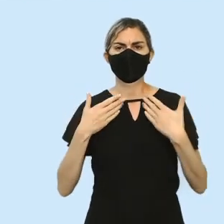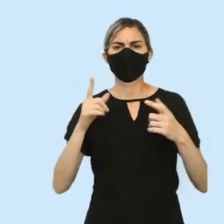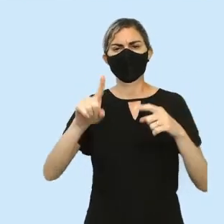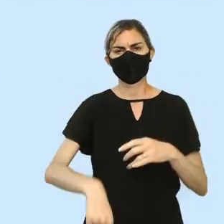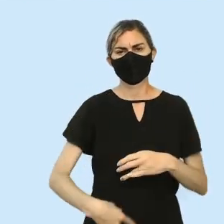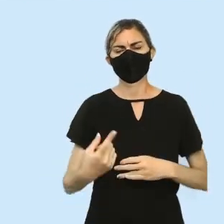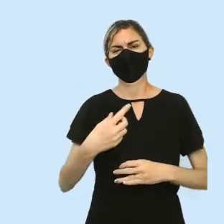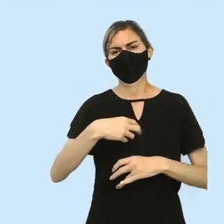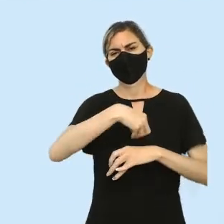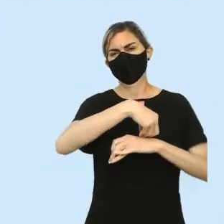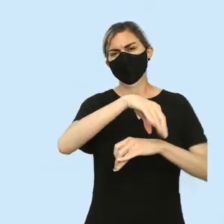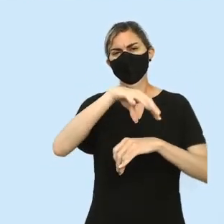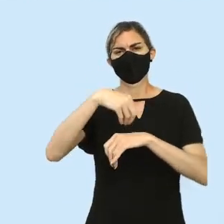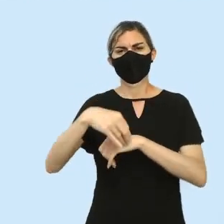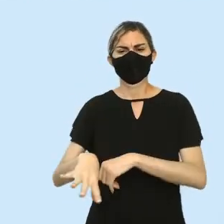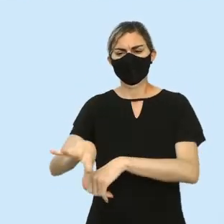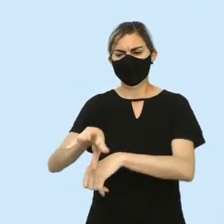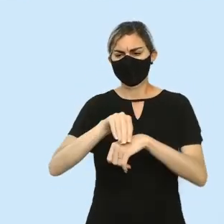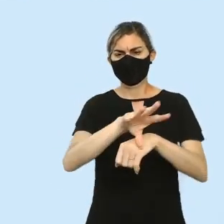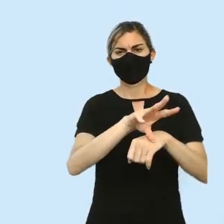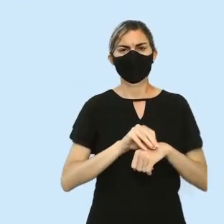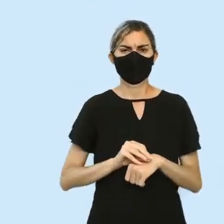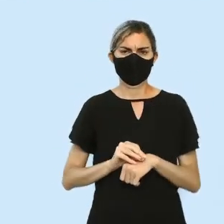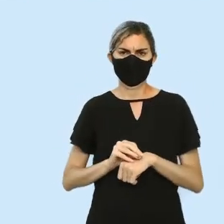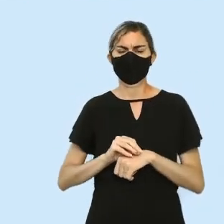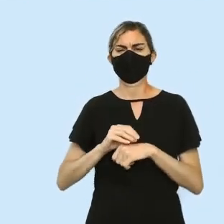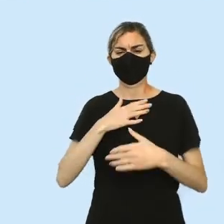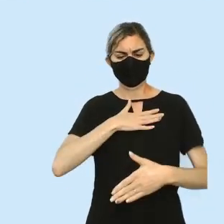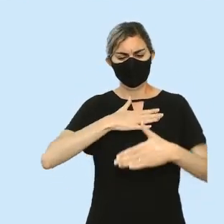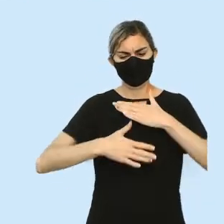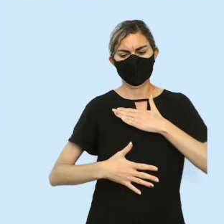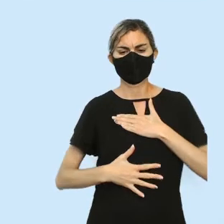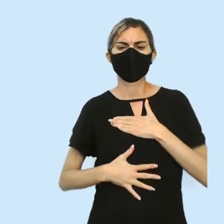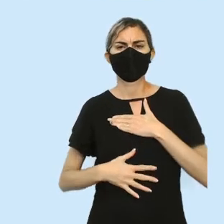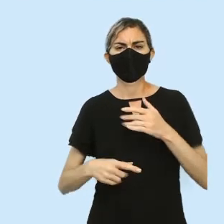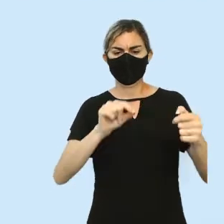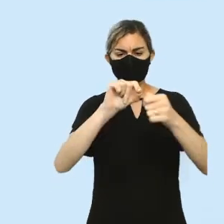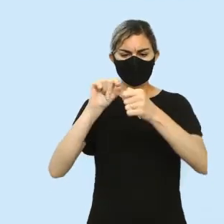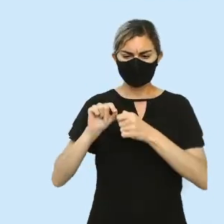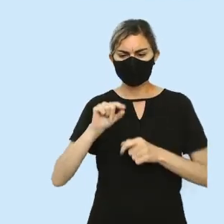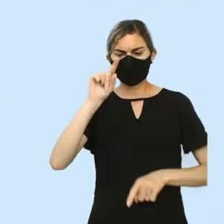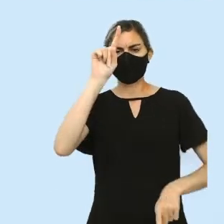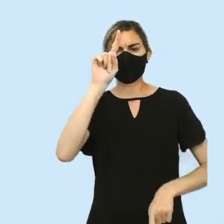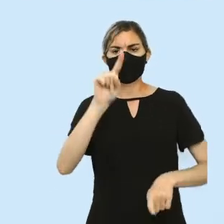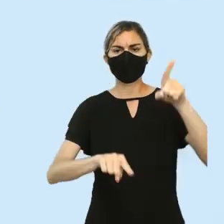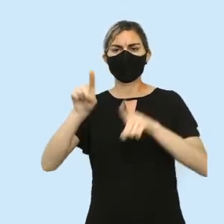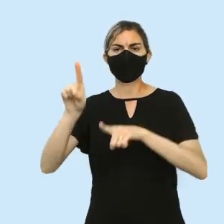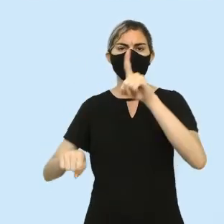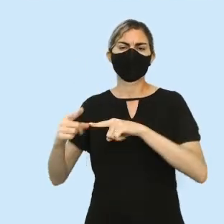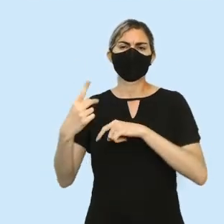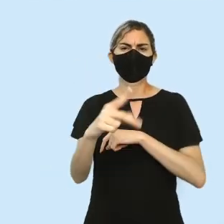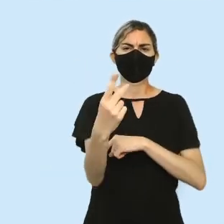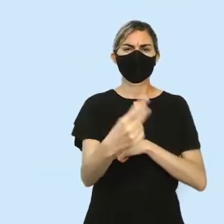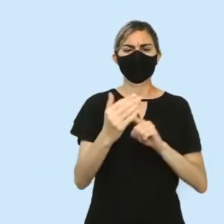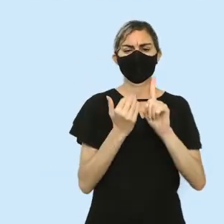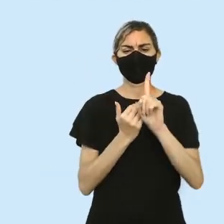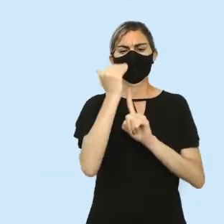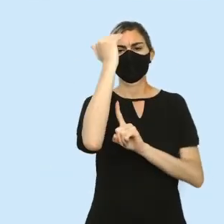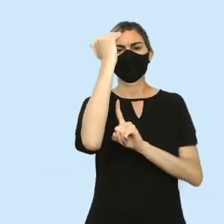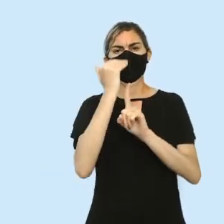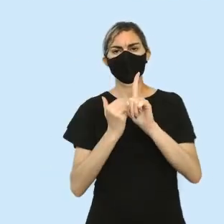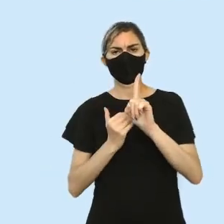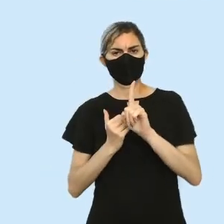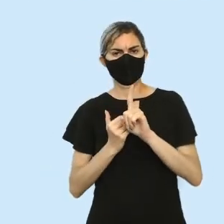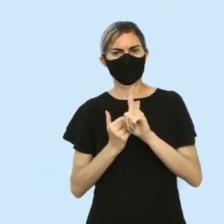é cedida ou absorvida pelo corpo, que produz variação na sua